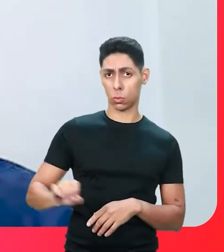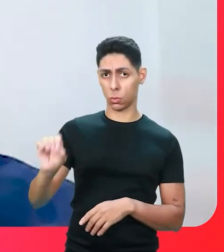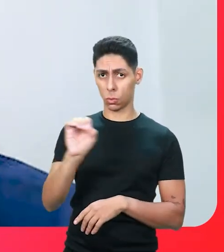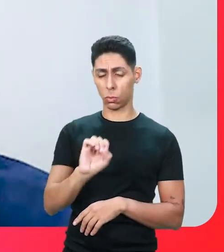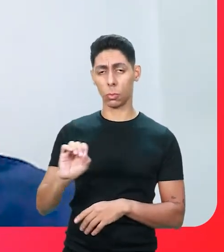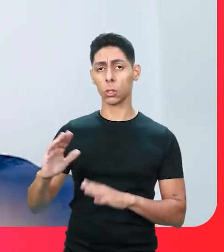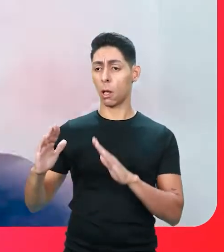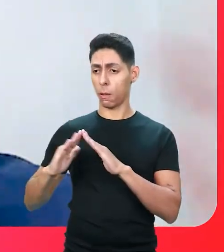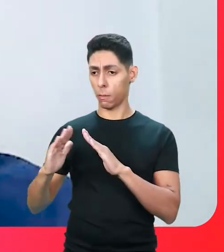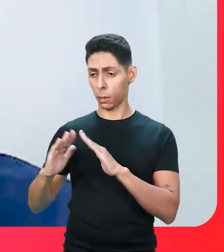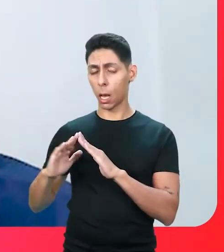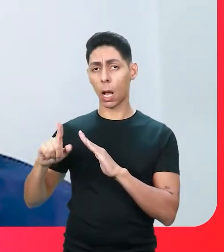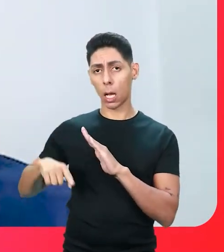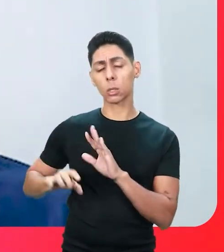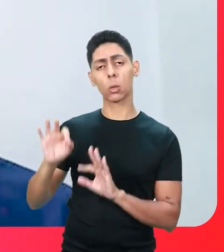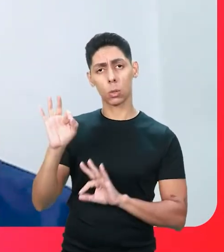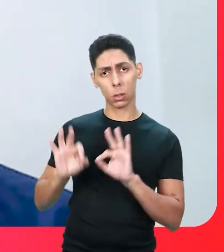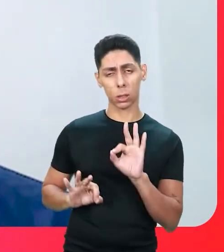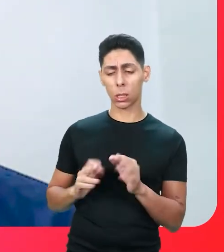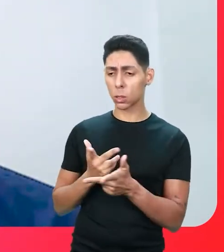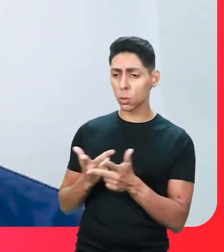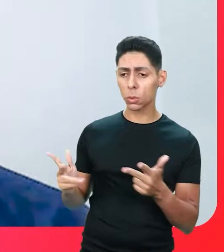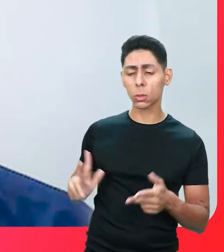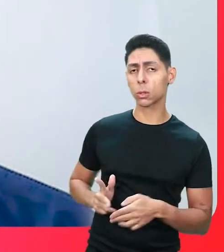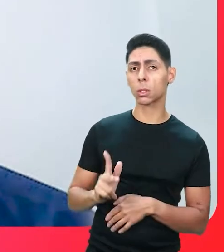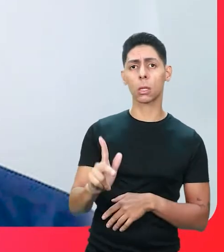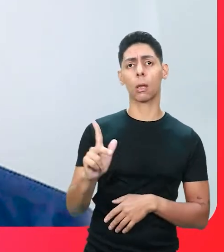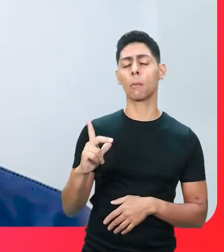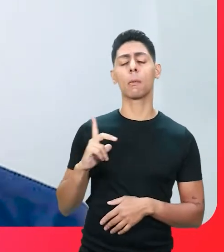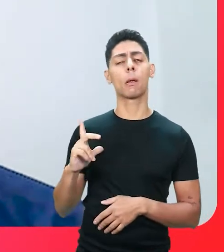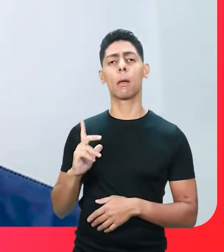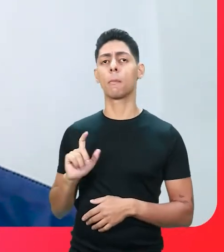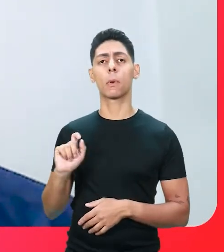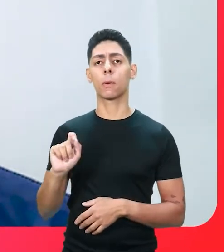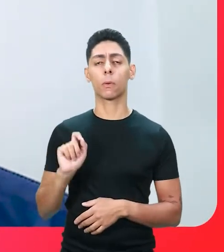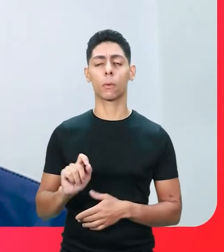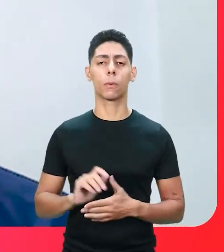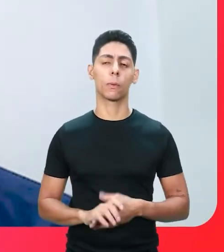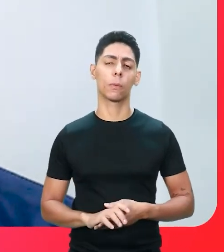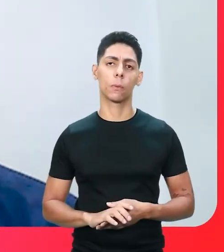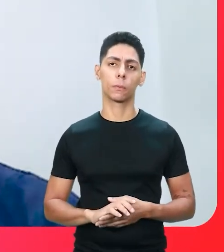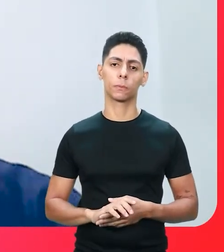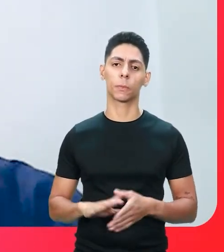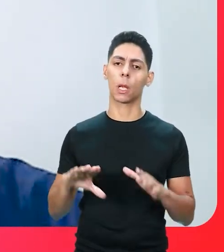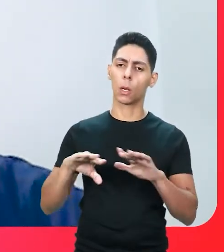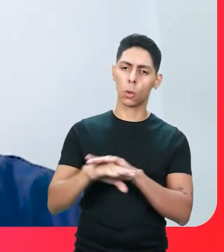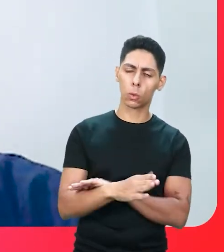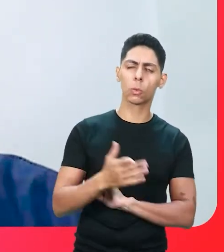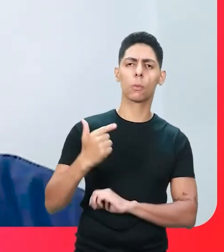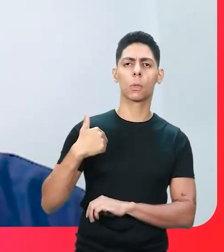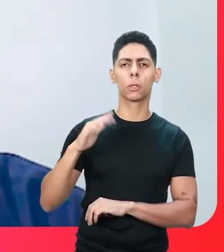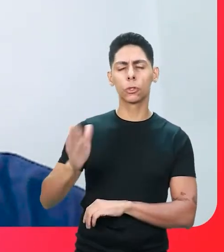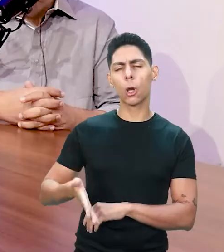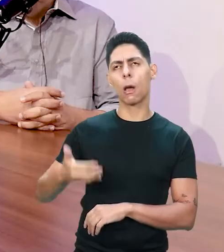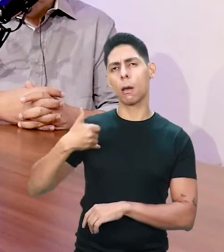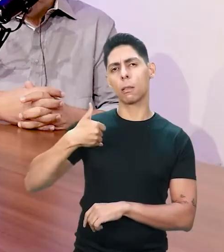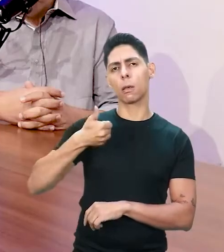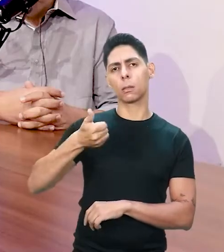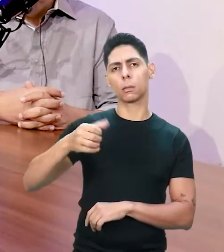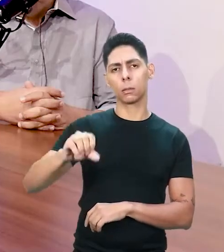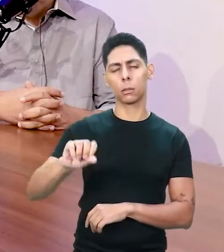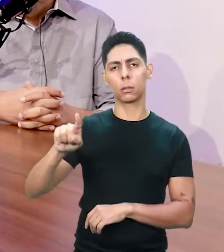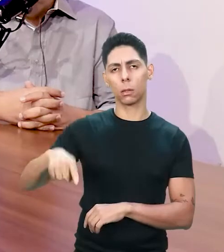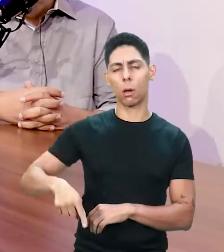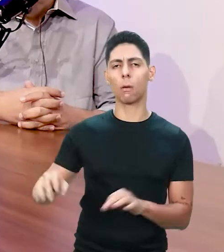em casa fazendo aquilo que eu sempre faço, aquele meu hobby que eu sempre fazia, que era o meu hobby de adolescência. Naquela altura eu tinha 19, tinha acabado de